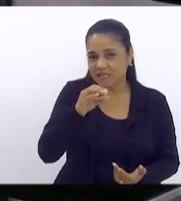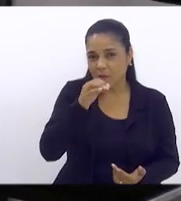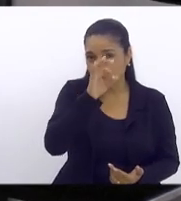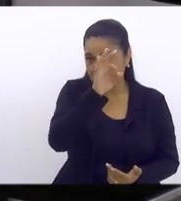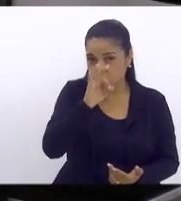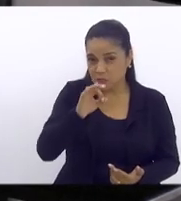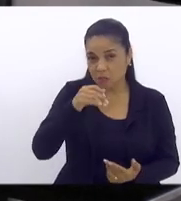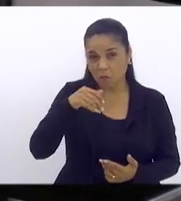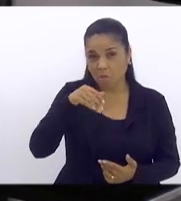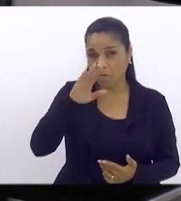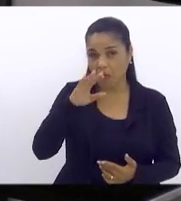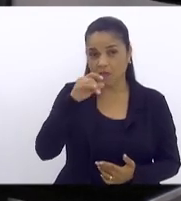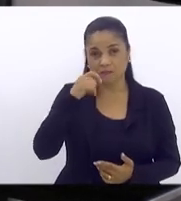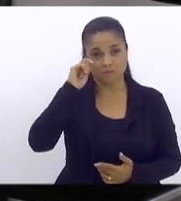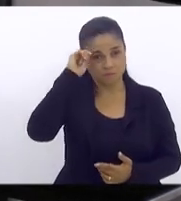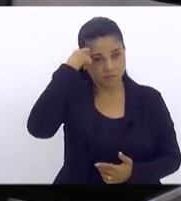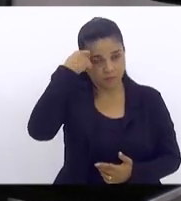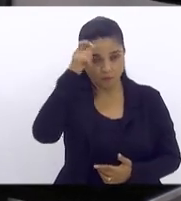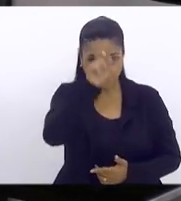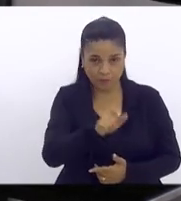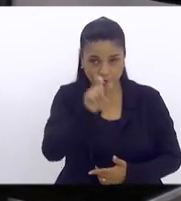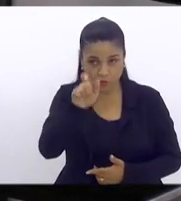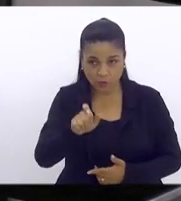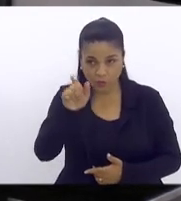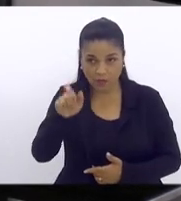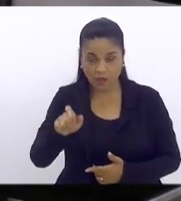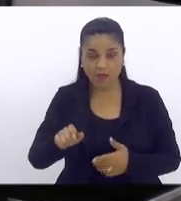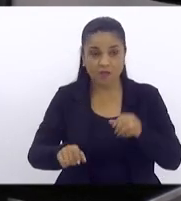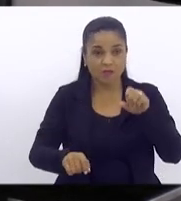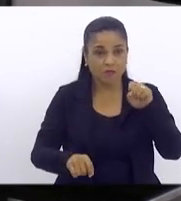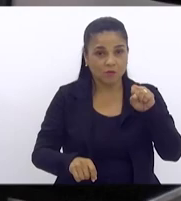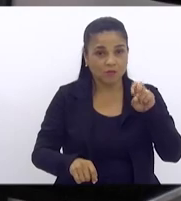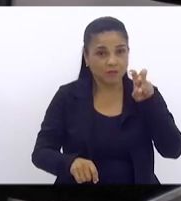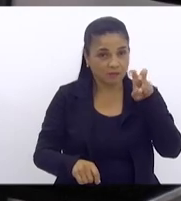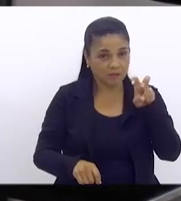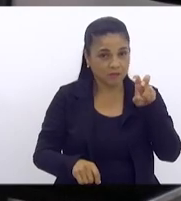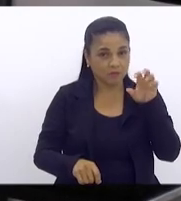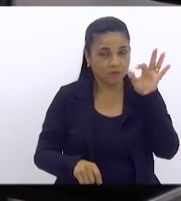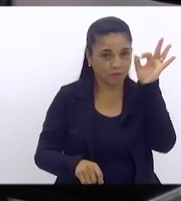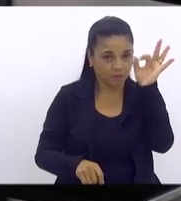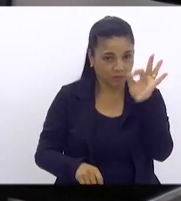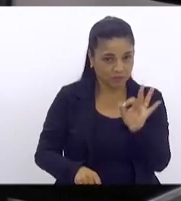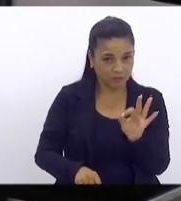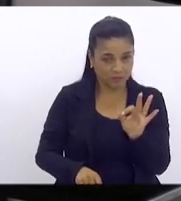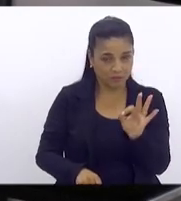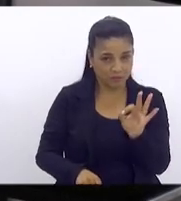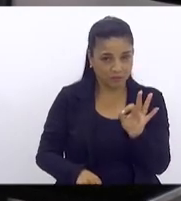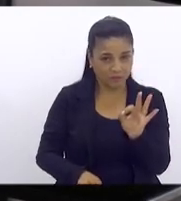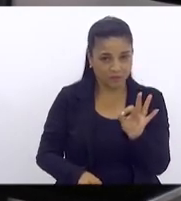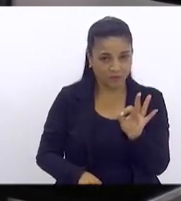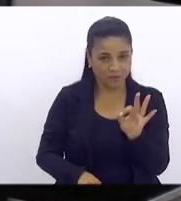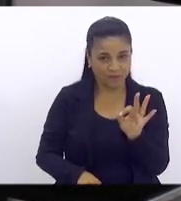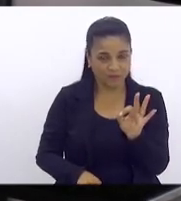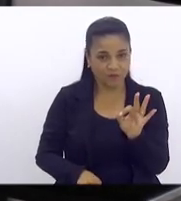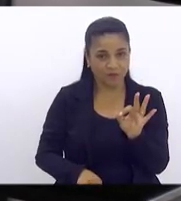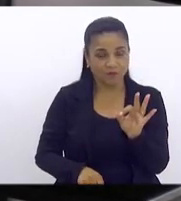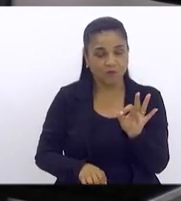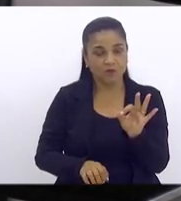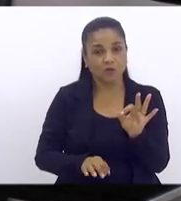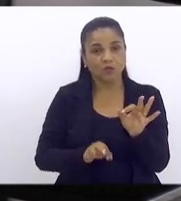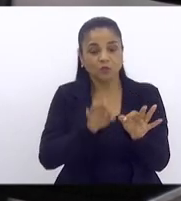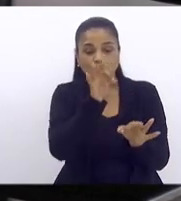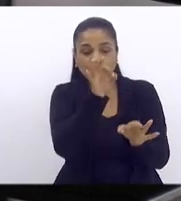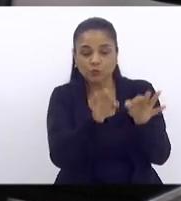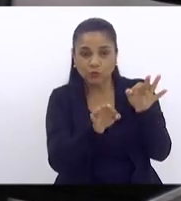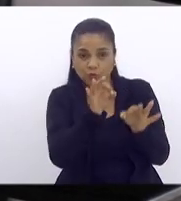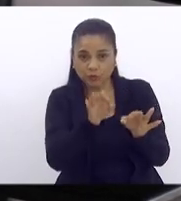são negros e 85% do aparato jurídico policial